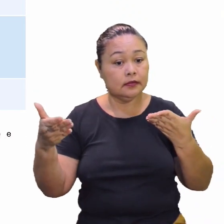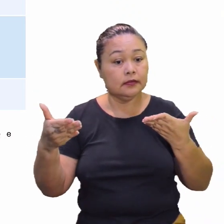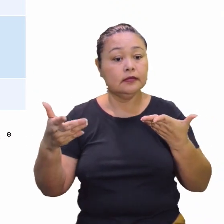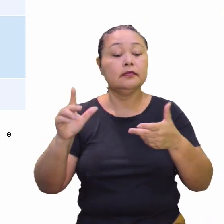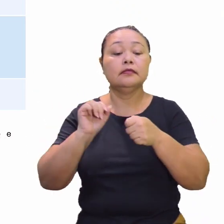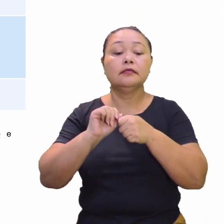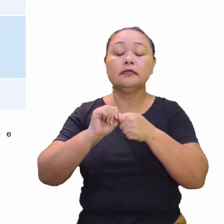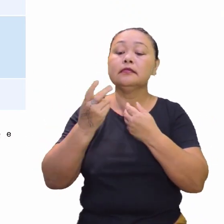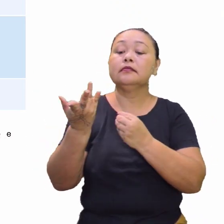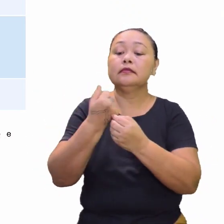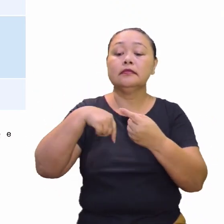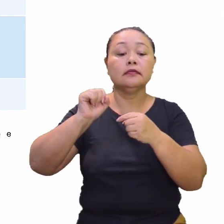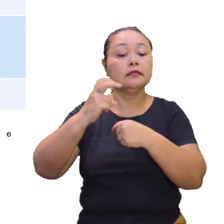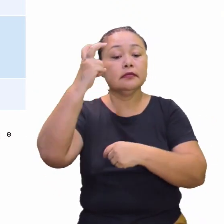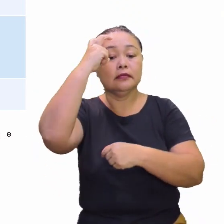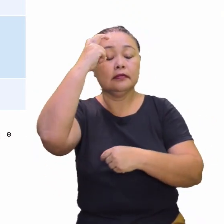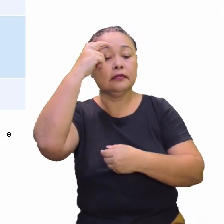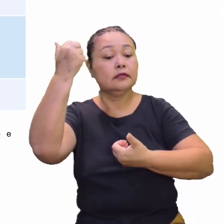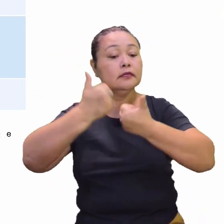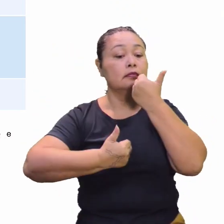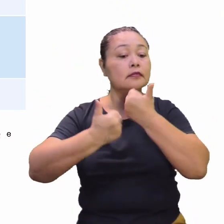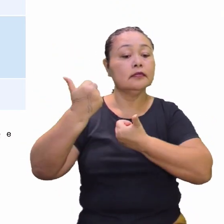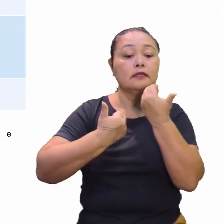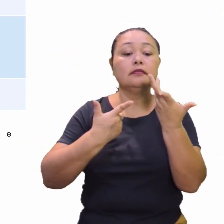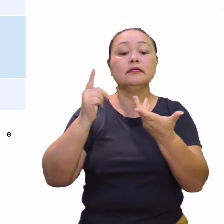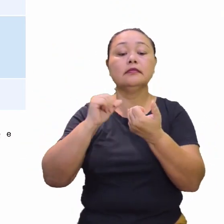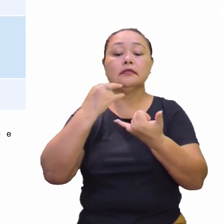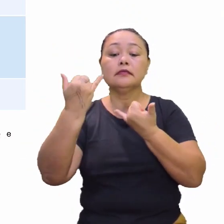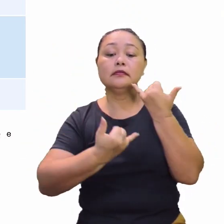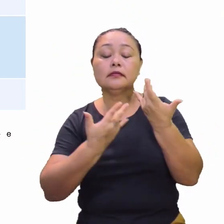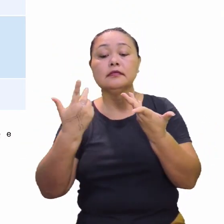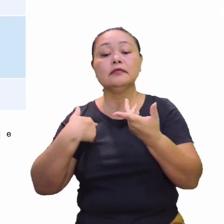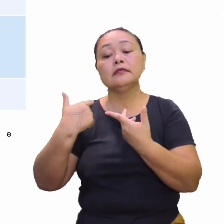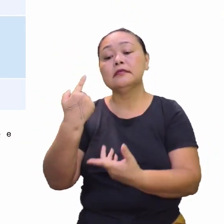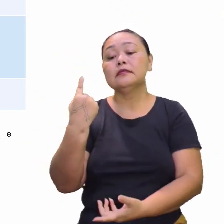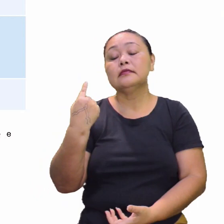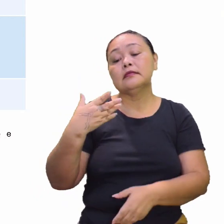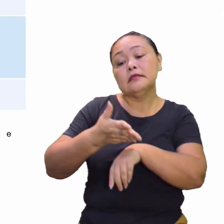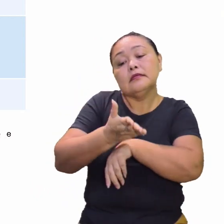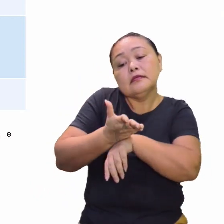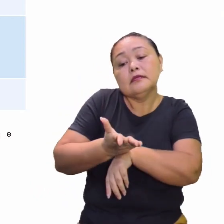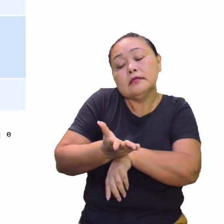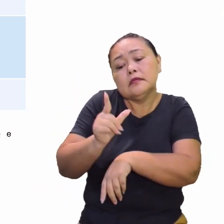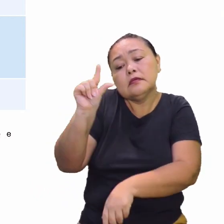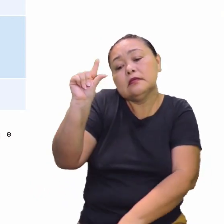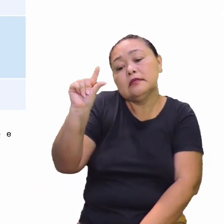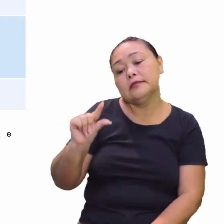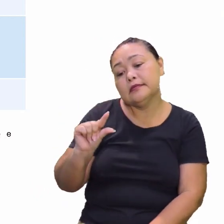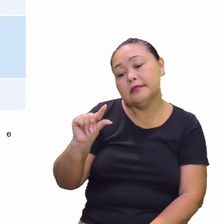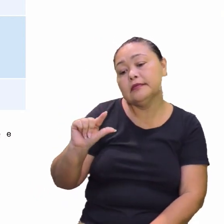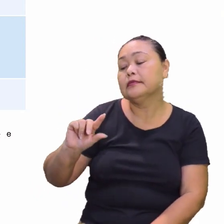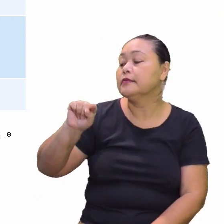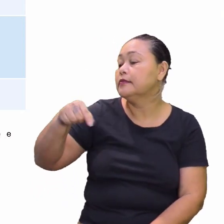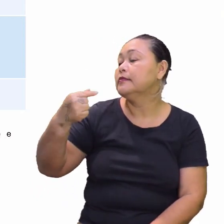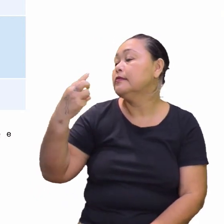olha, arte, cultura, esporte, recreação, outras atividades, serviços, que é o turismo, uma participação tímida,